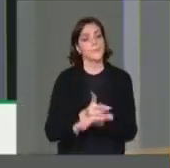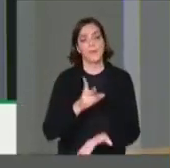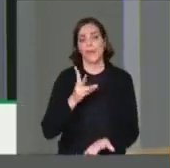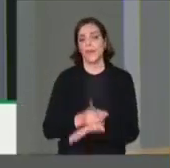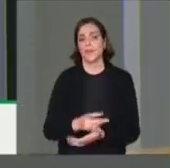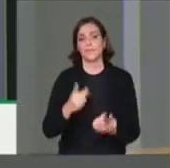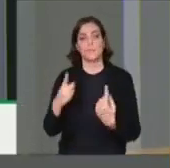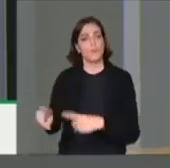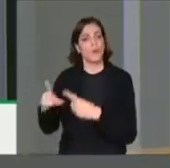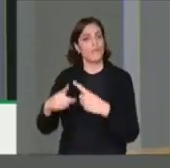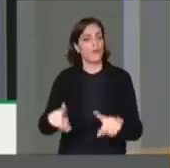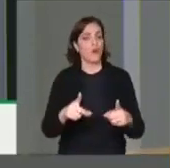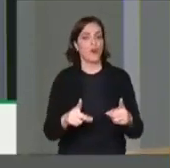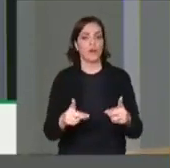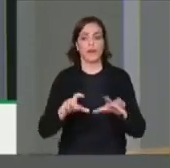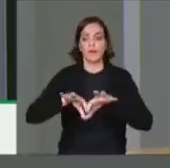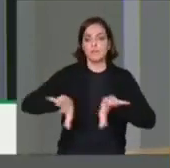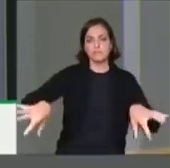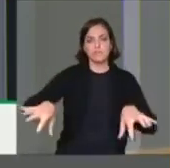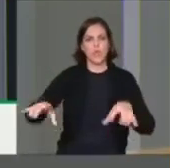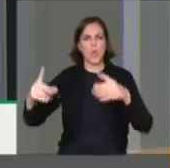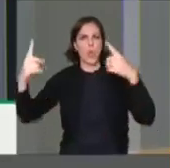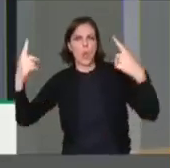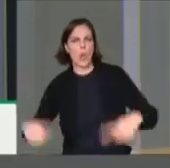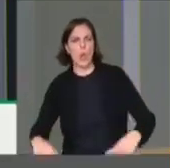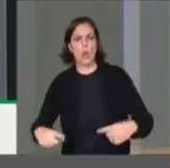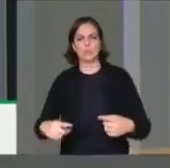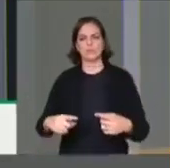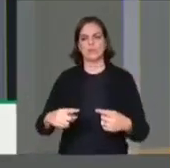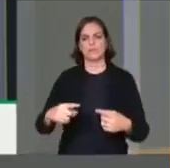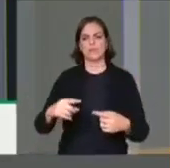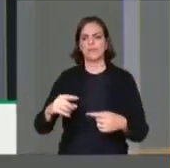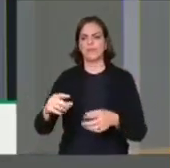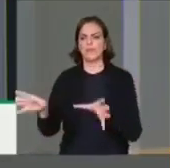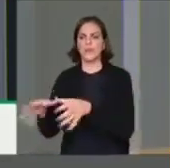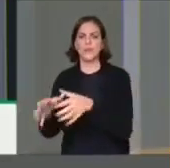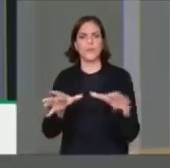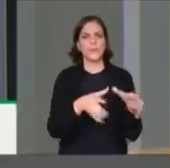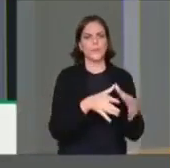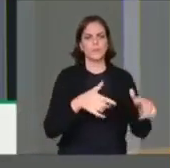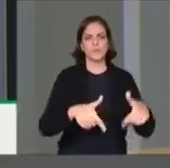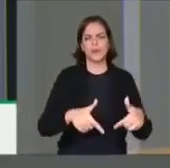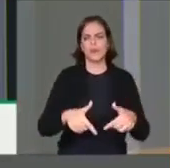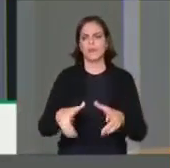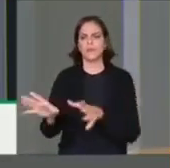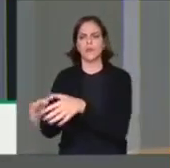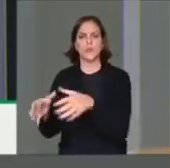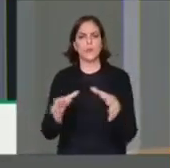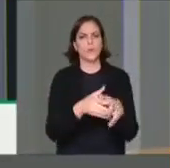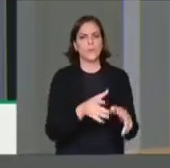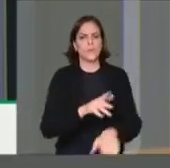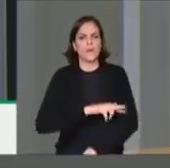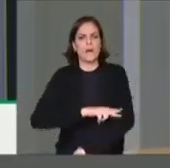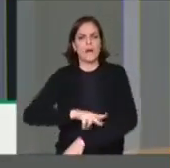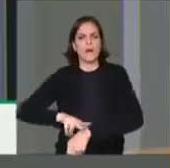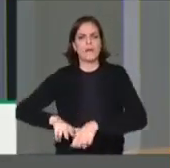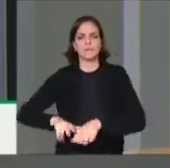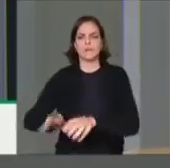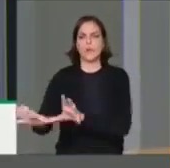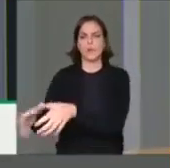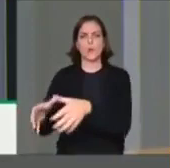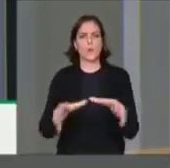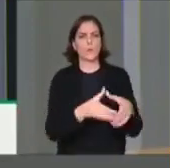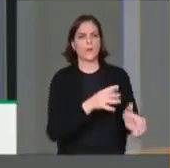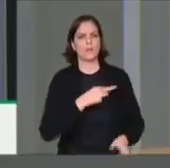o ódio entre classes, semear o ódio entre raças, semear o ódio entre religiões. Tudo